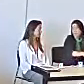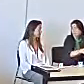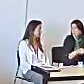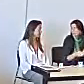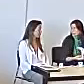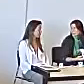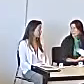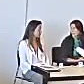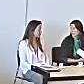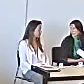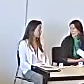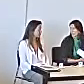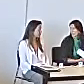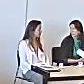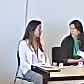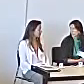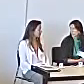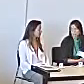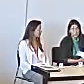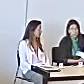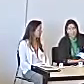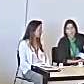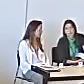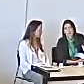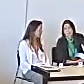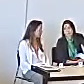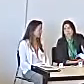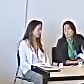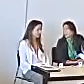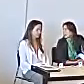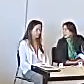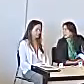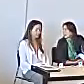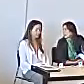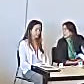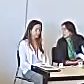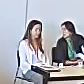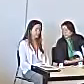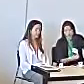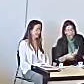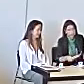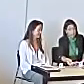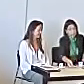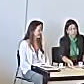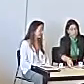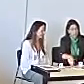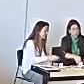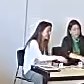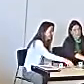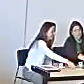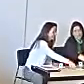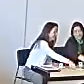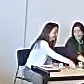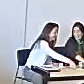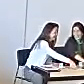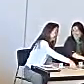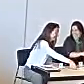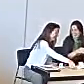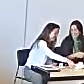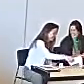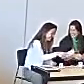parte das empresas estão acessíveis às pessoas com deficiência. A nossa luta é muito grande. Ao doutor